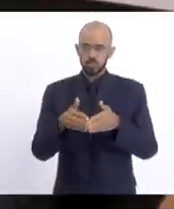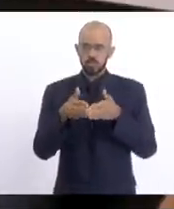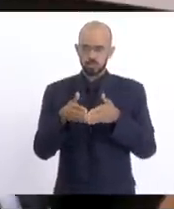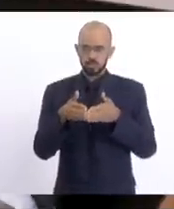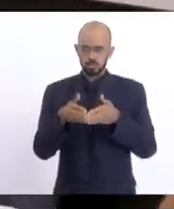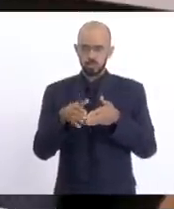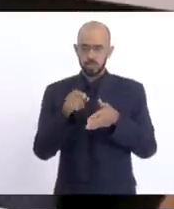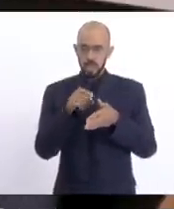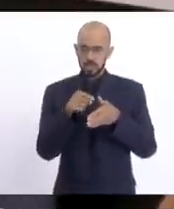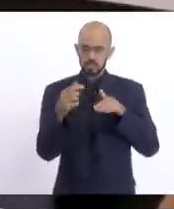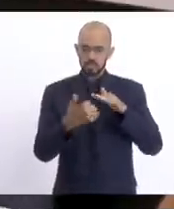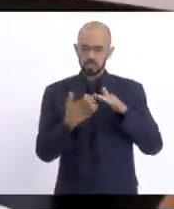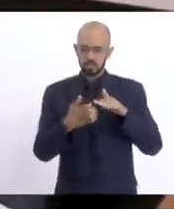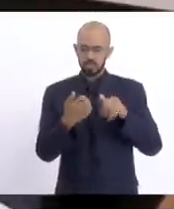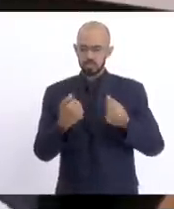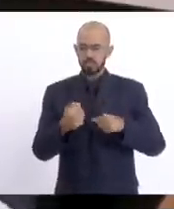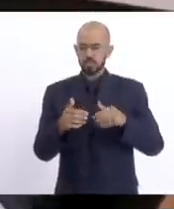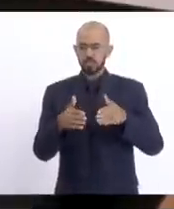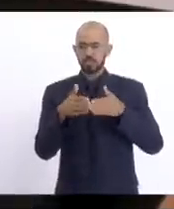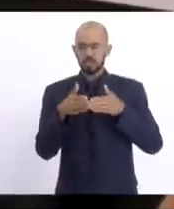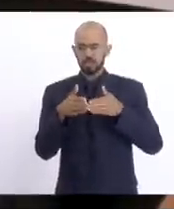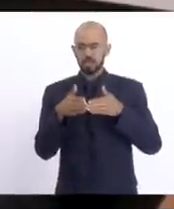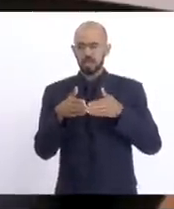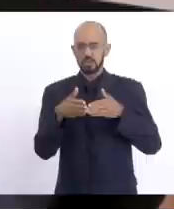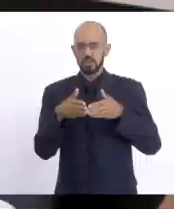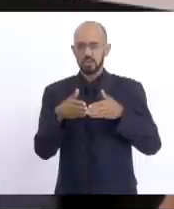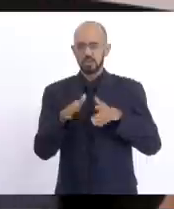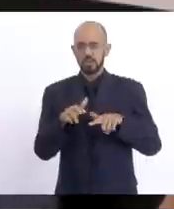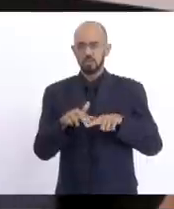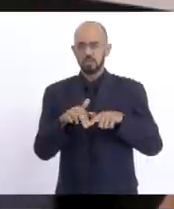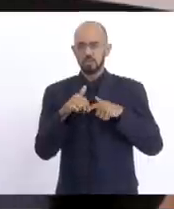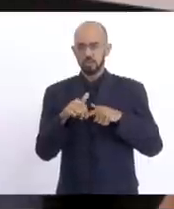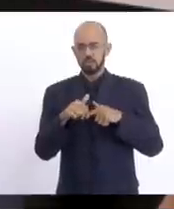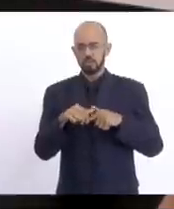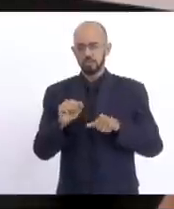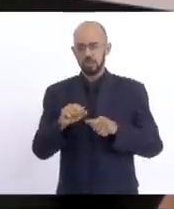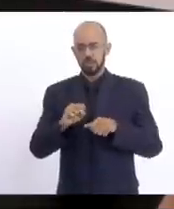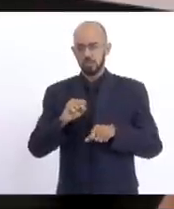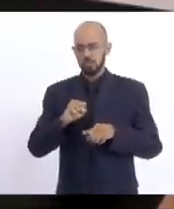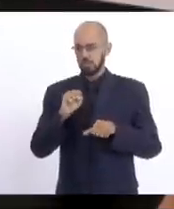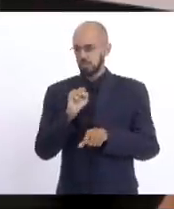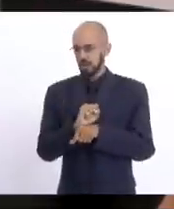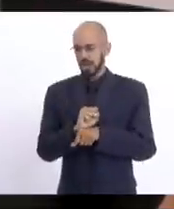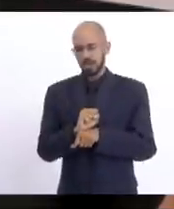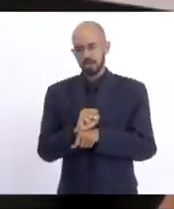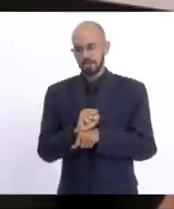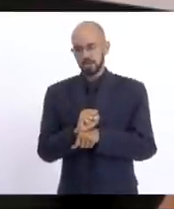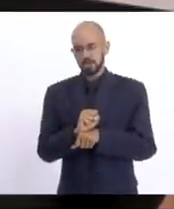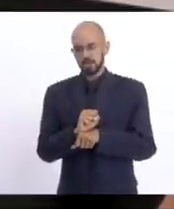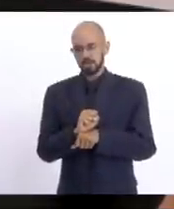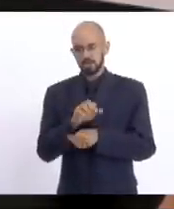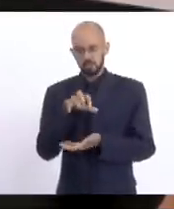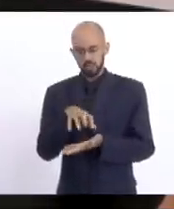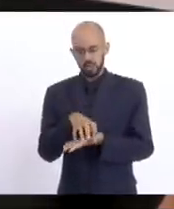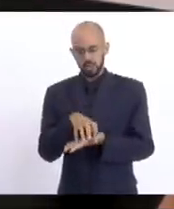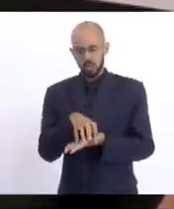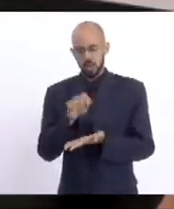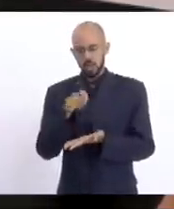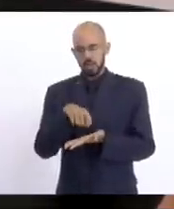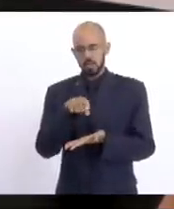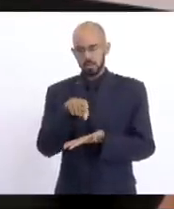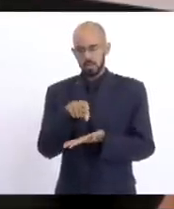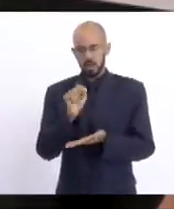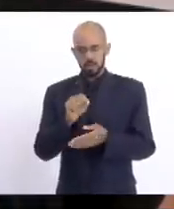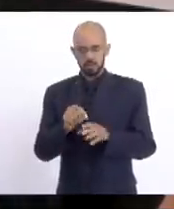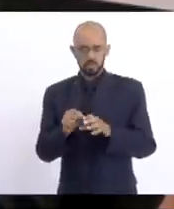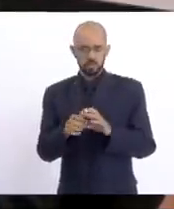empresas também precisam de licença, então acaba ficando emperradas no órgão competente. Come